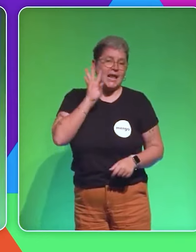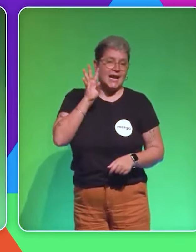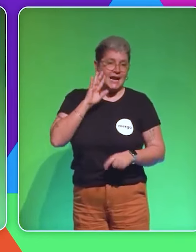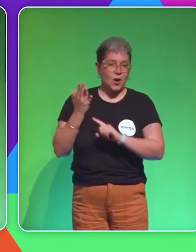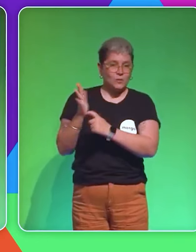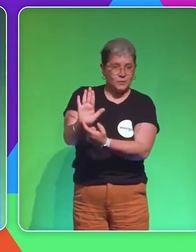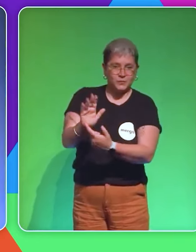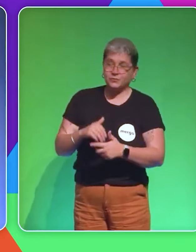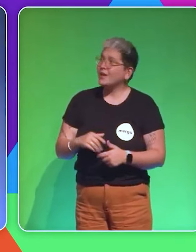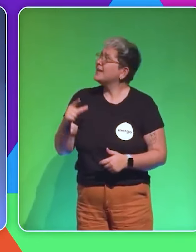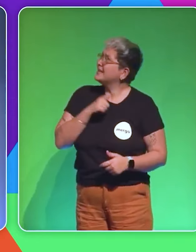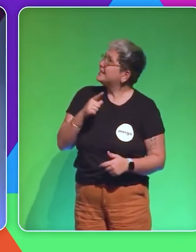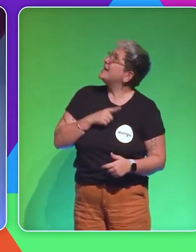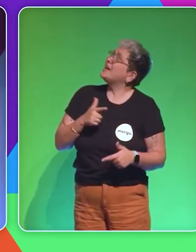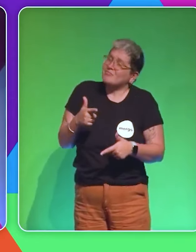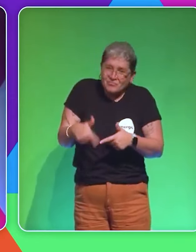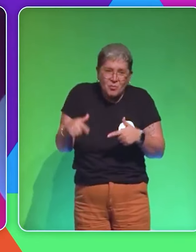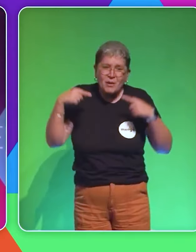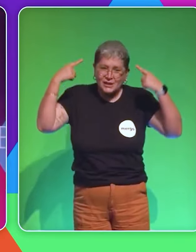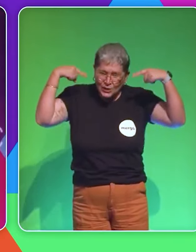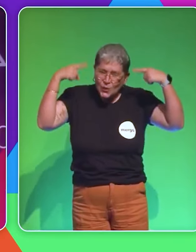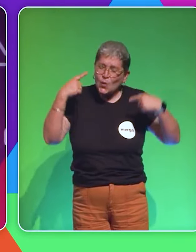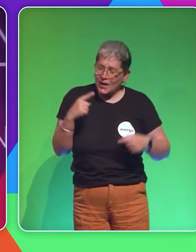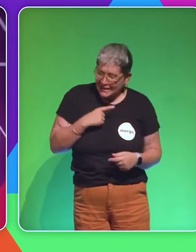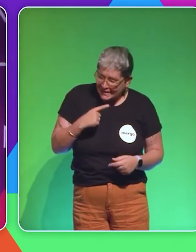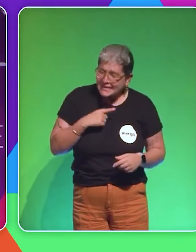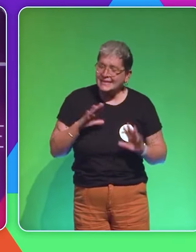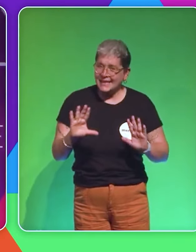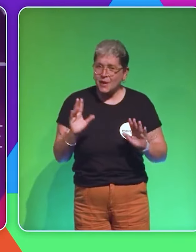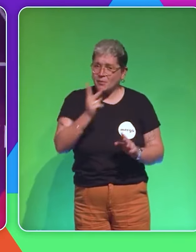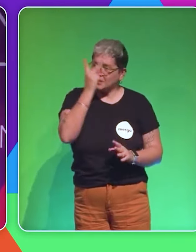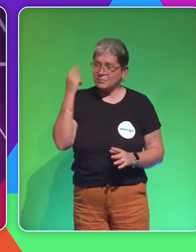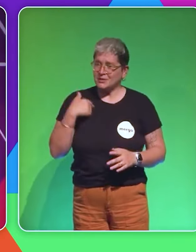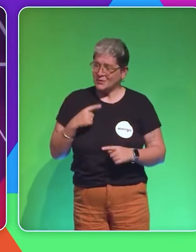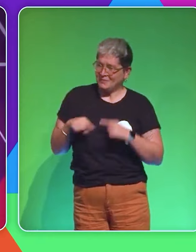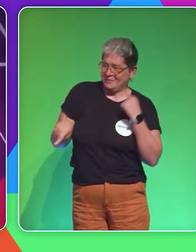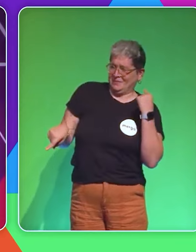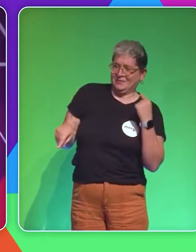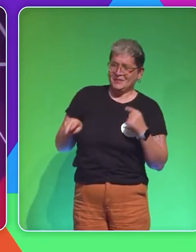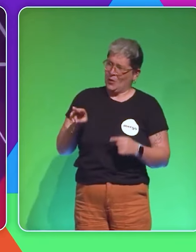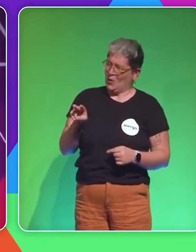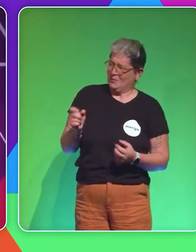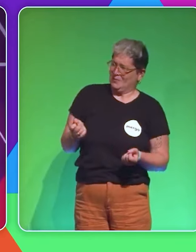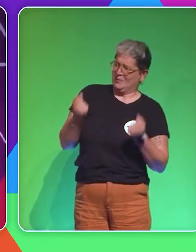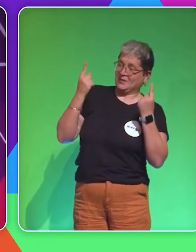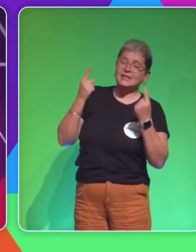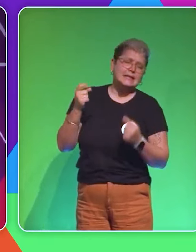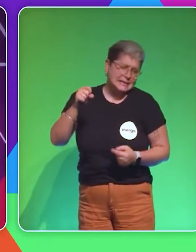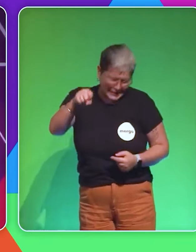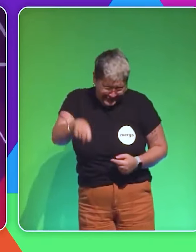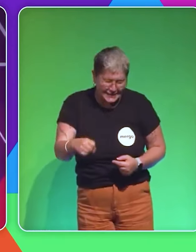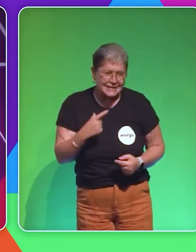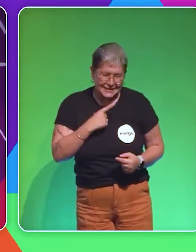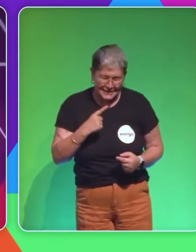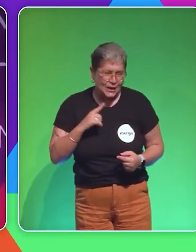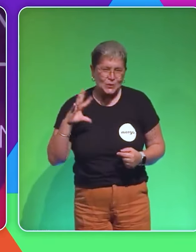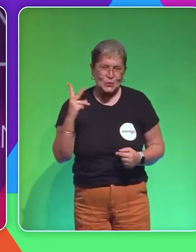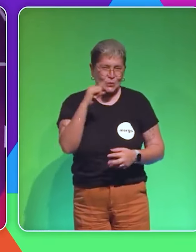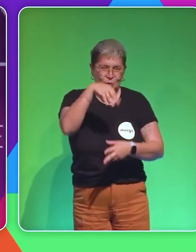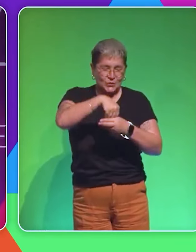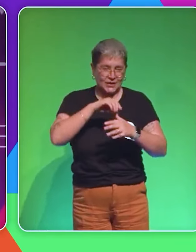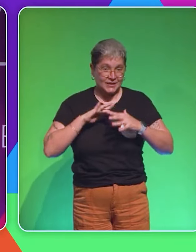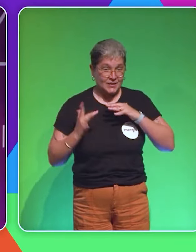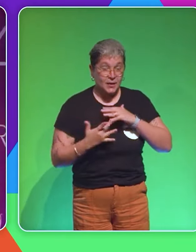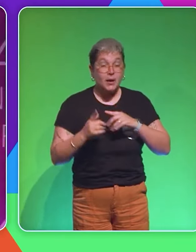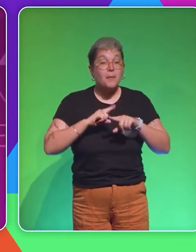apareceram umas doidas também umas pessoas nada a ver também mas o que eu